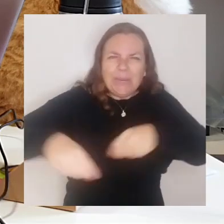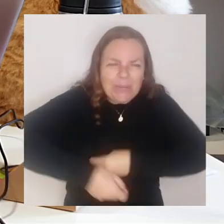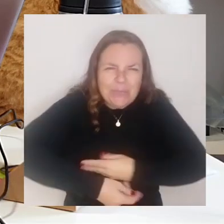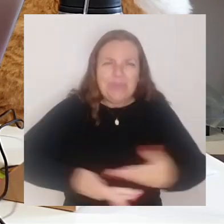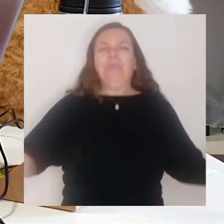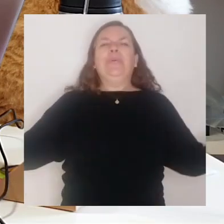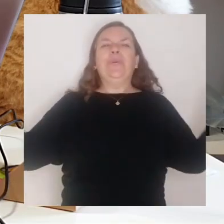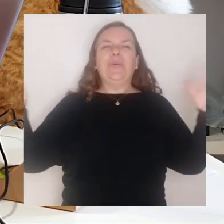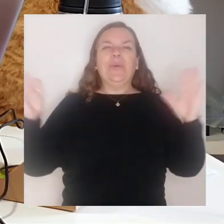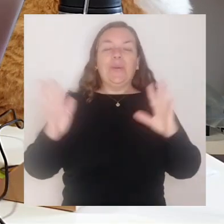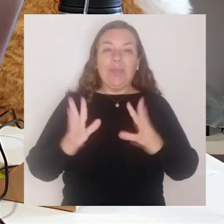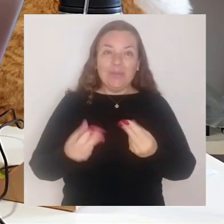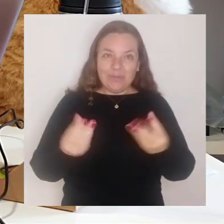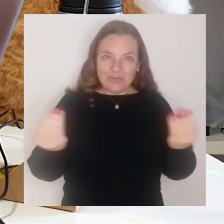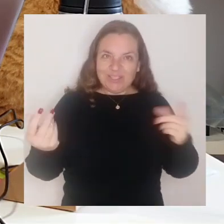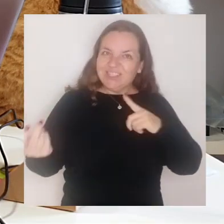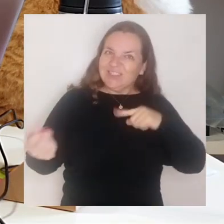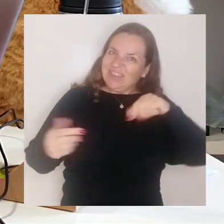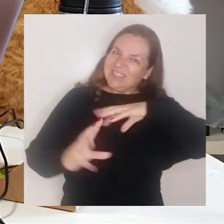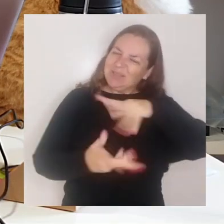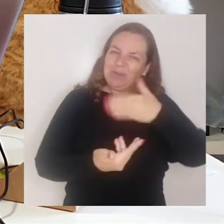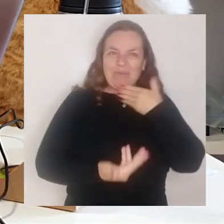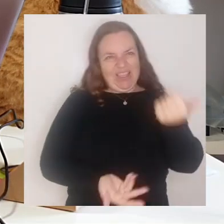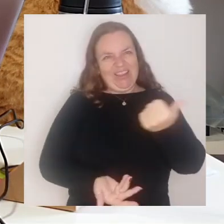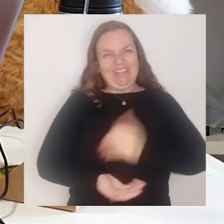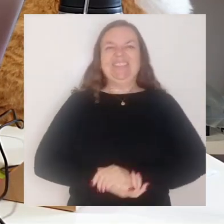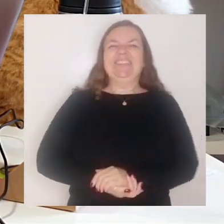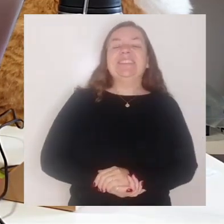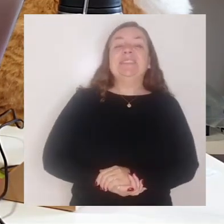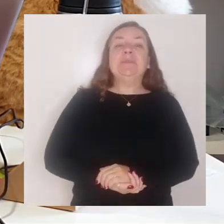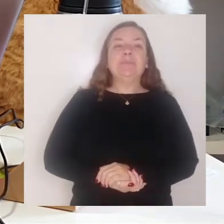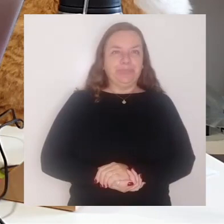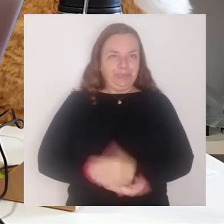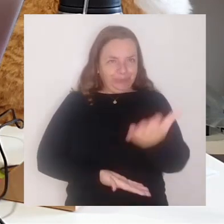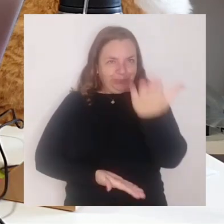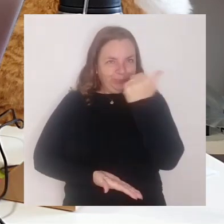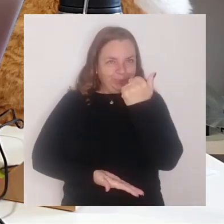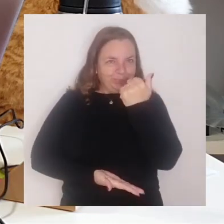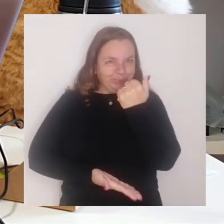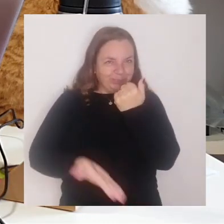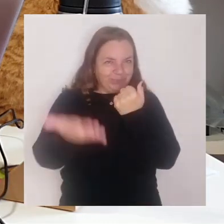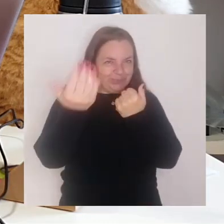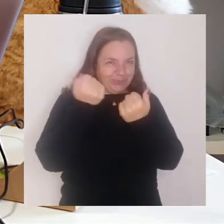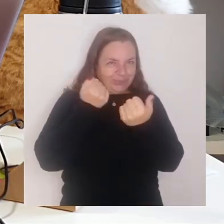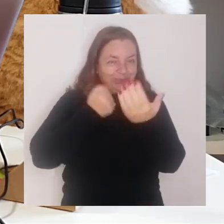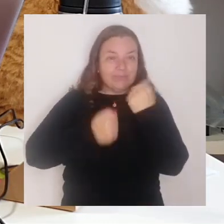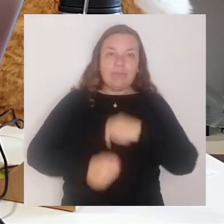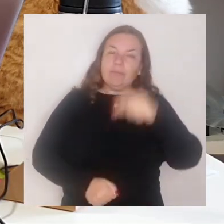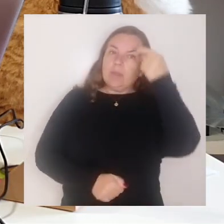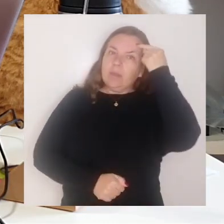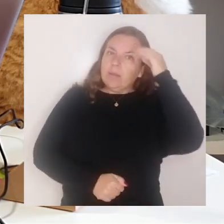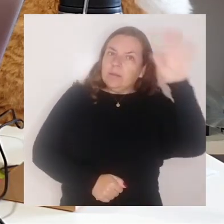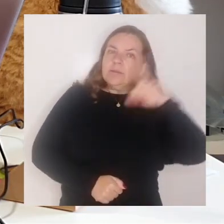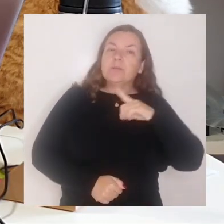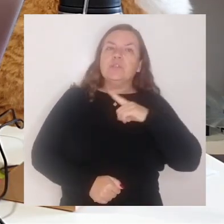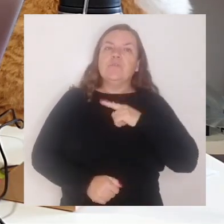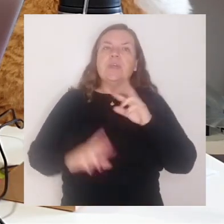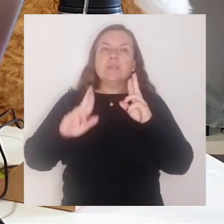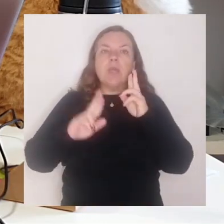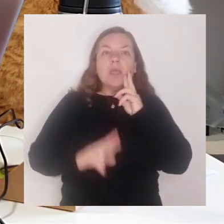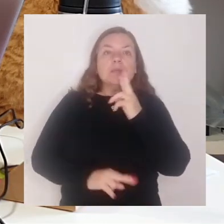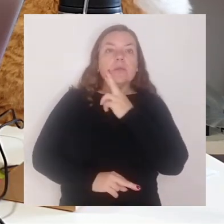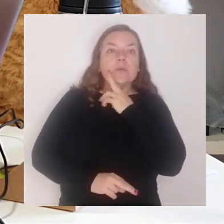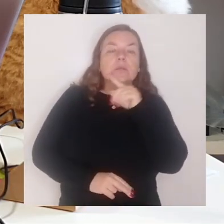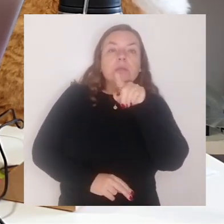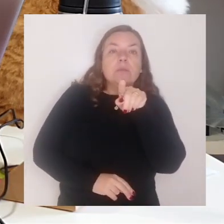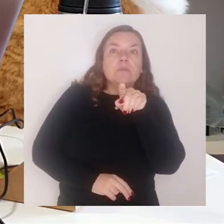plante. Quanto mais plantinhas a gente tiver nesse mundo, melhor. Agora, vem comigo. Imagina só, se existisse um restaurante